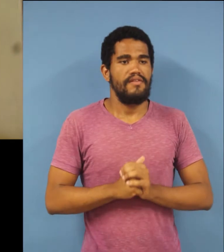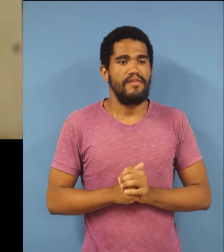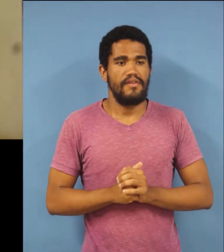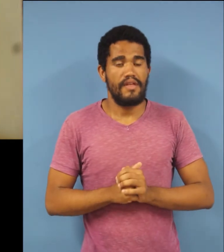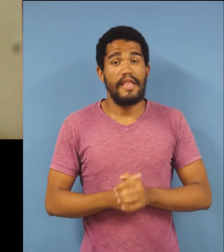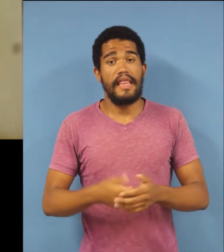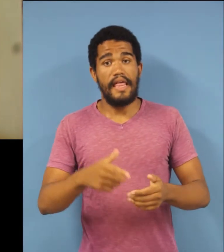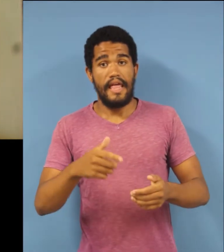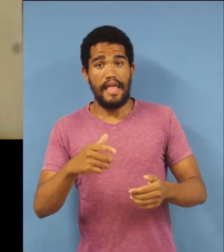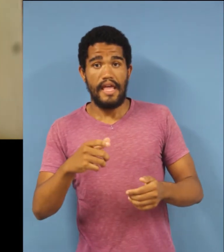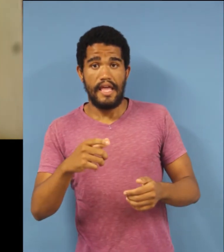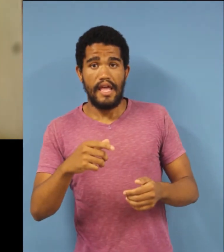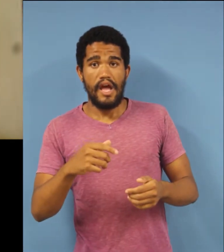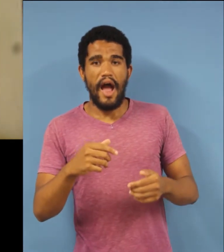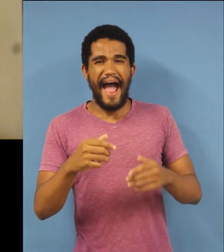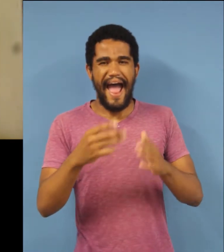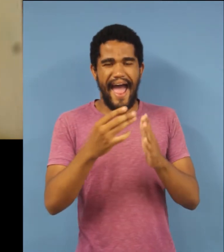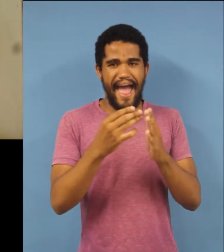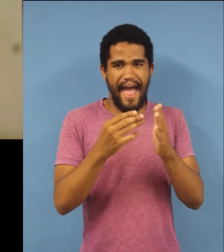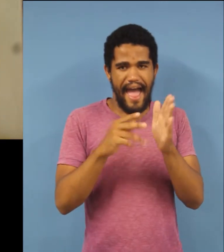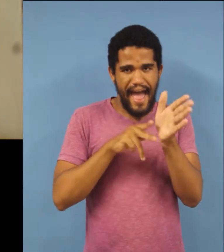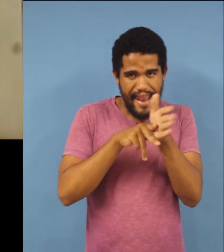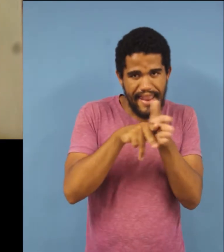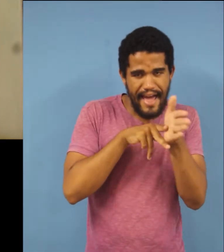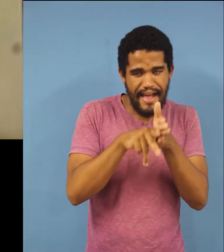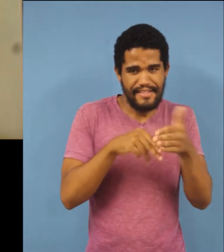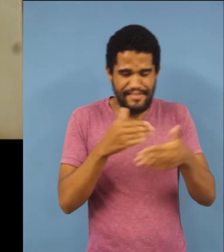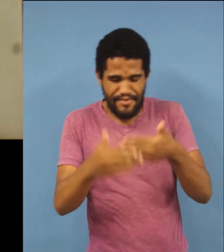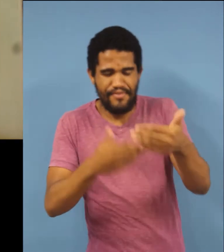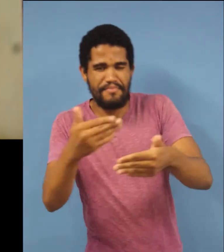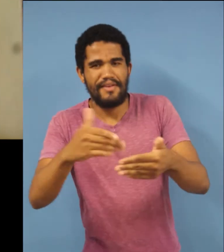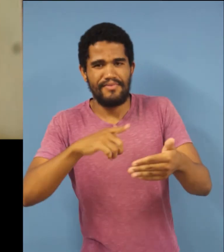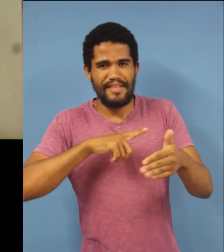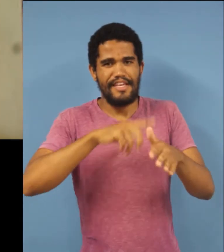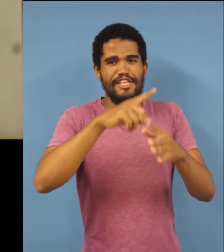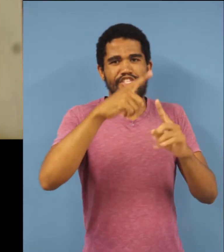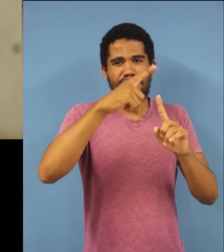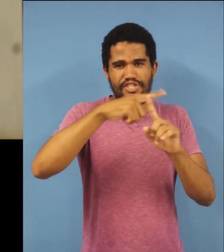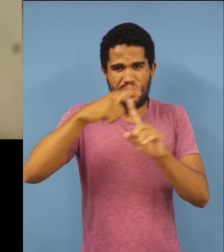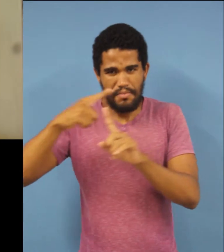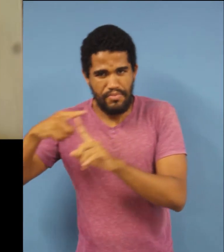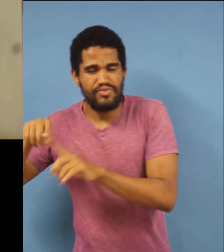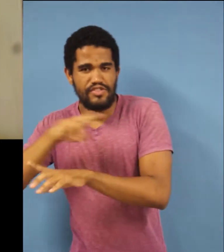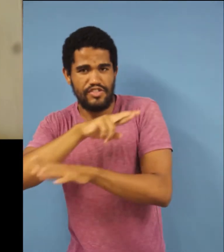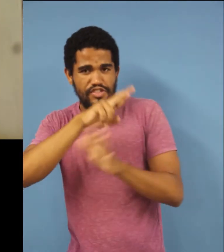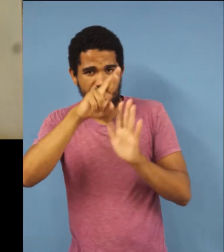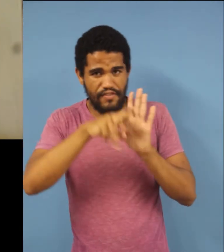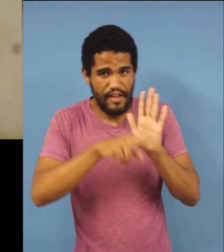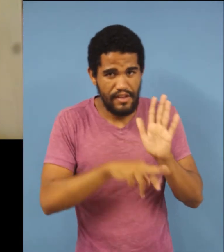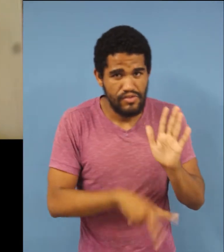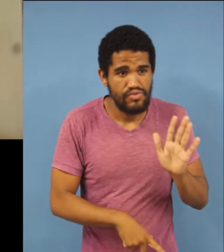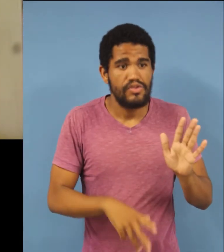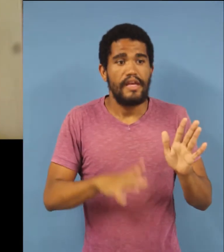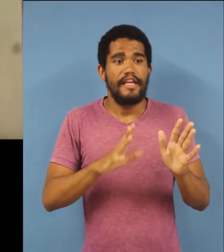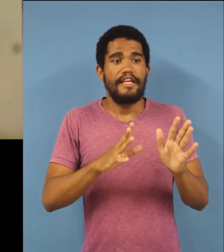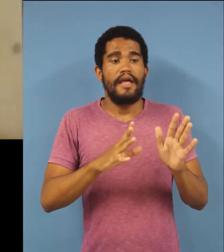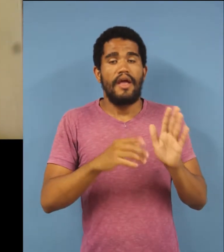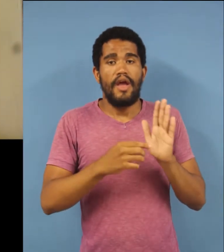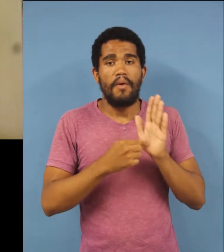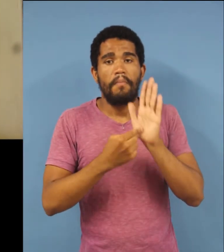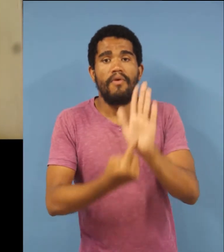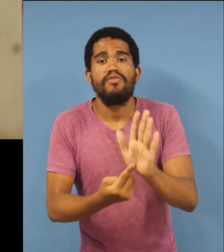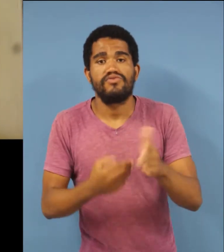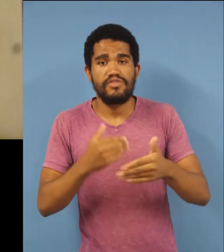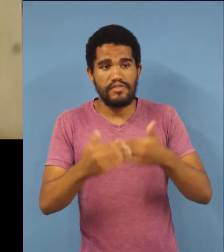No meu vídeo de análise de desenvolvimento que eu trouxe para vocês, os tipos de desenvolvimento e analisando o desenvolvimento nota 1000, eu trago